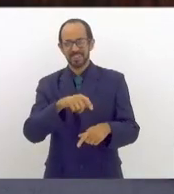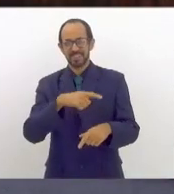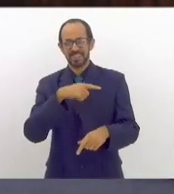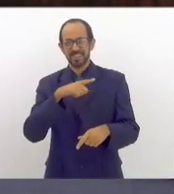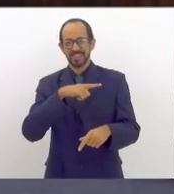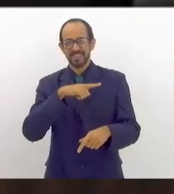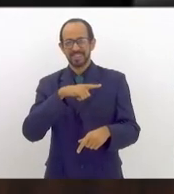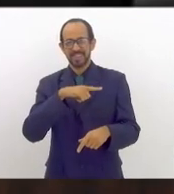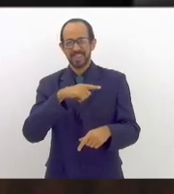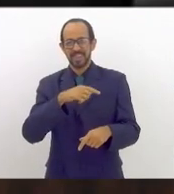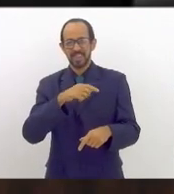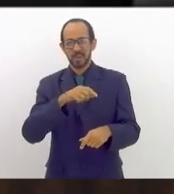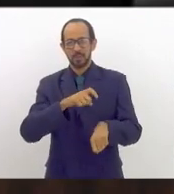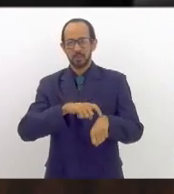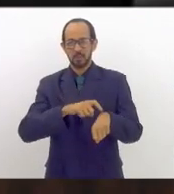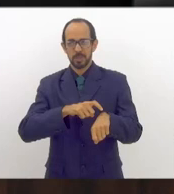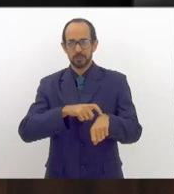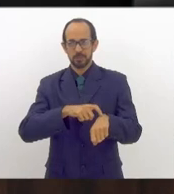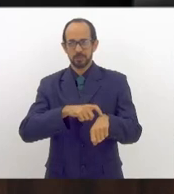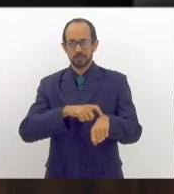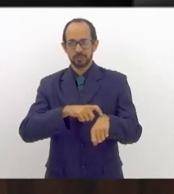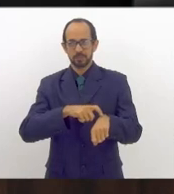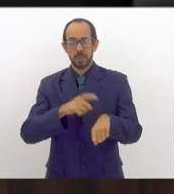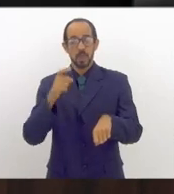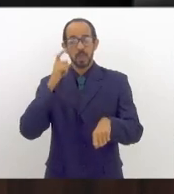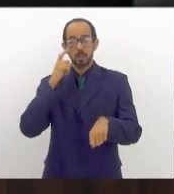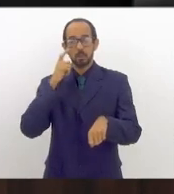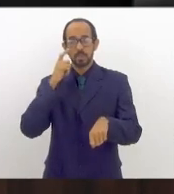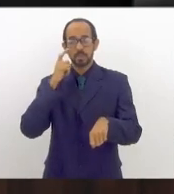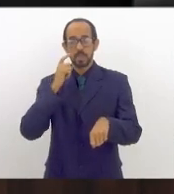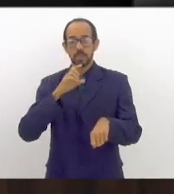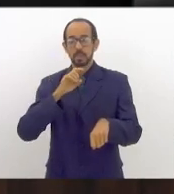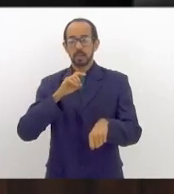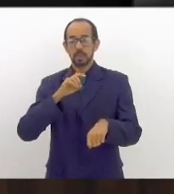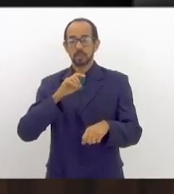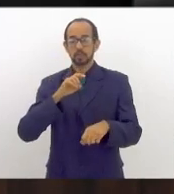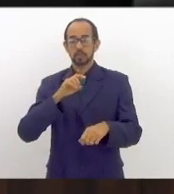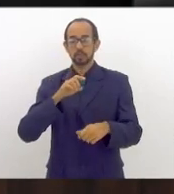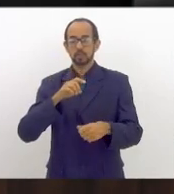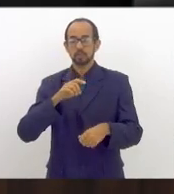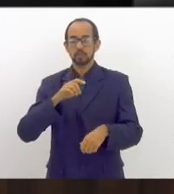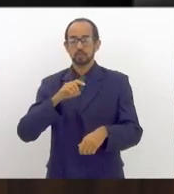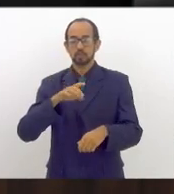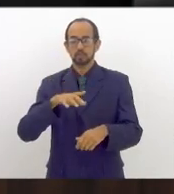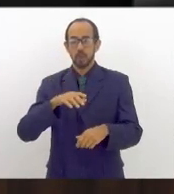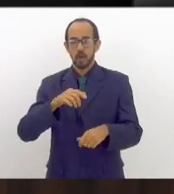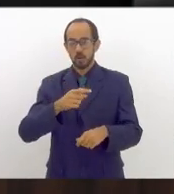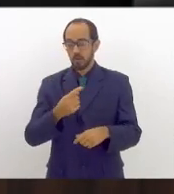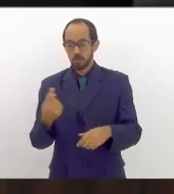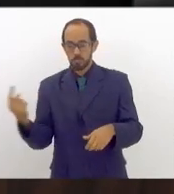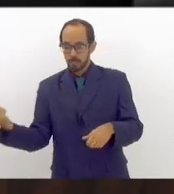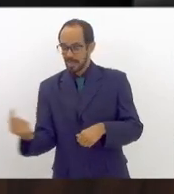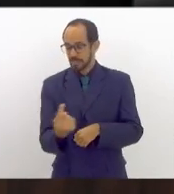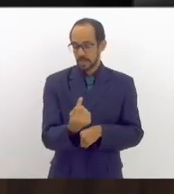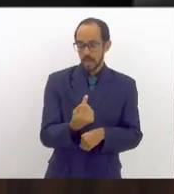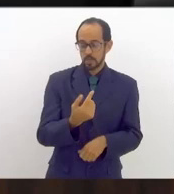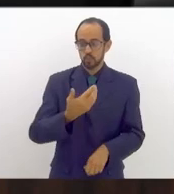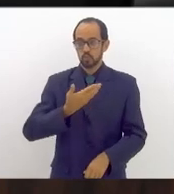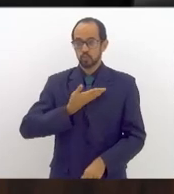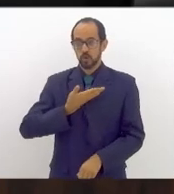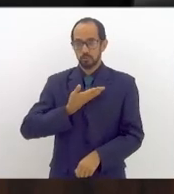eu pensei que passou tinha passado por aqui o nosso amigo